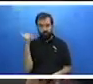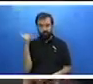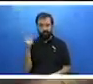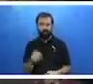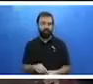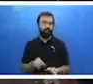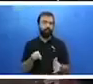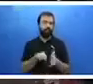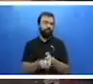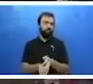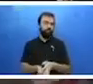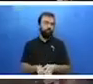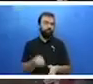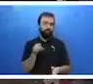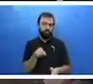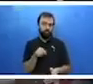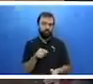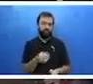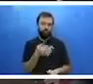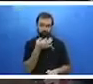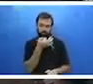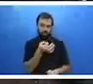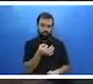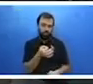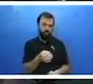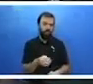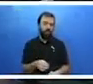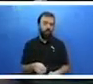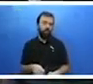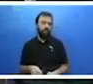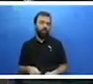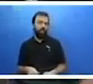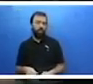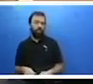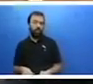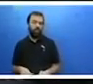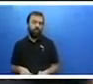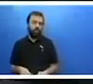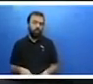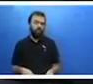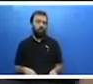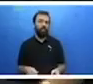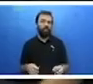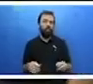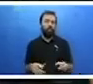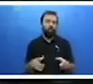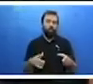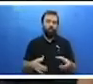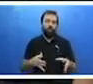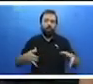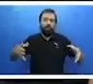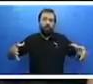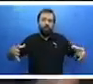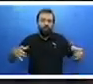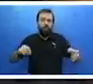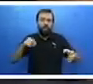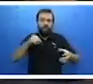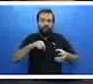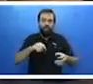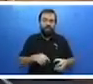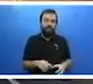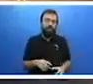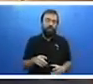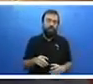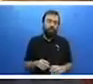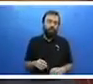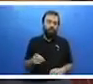pergunta interessante. Você acha que um lugar populoso é sempre aquele que é maior? Quer dizer,